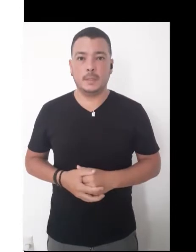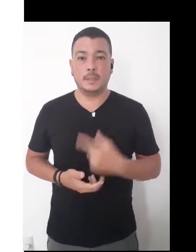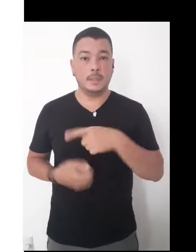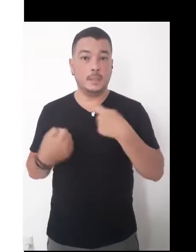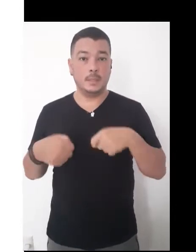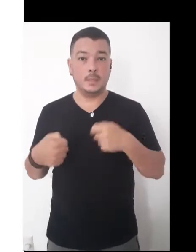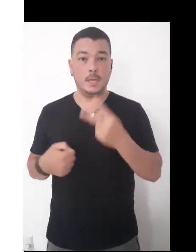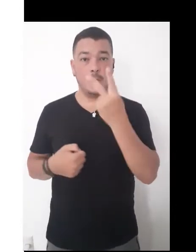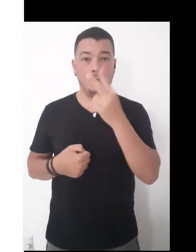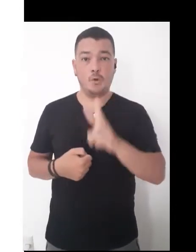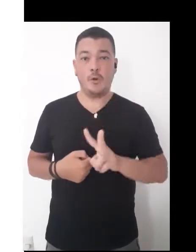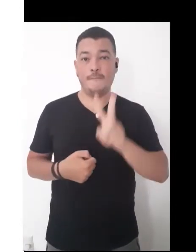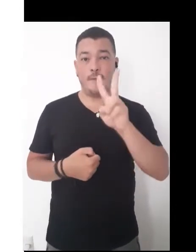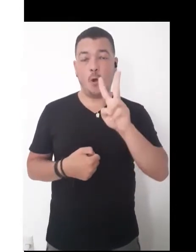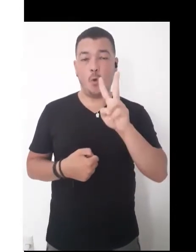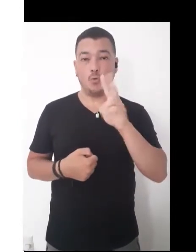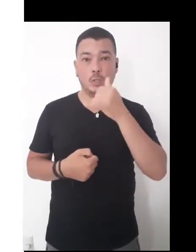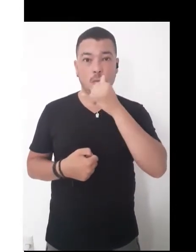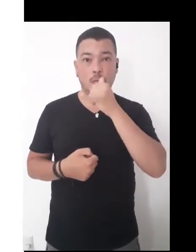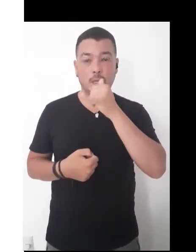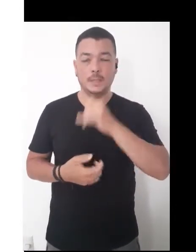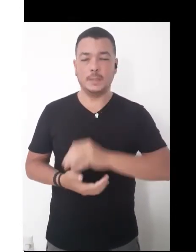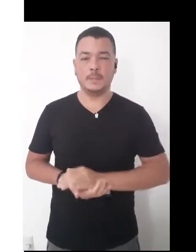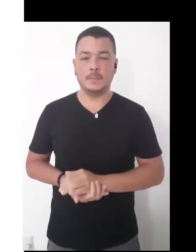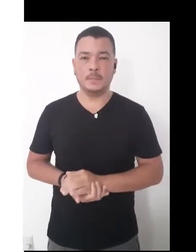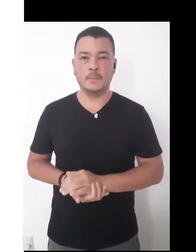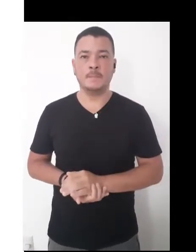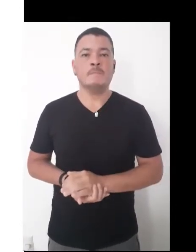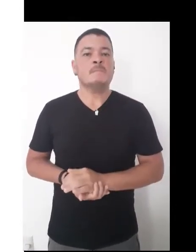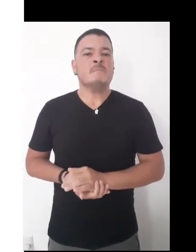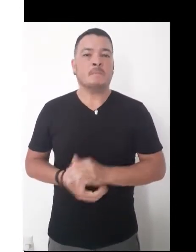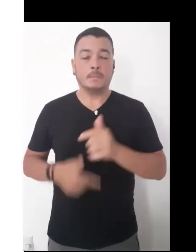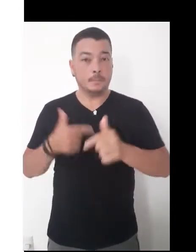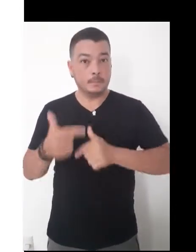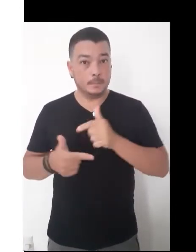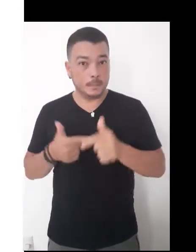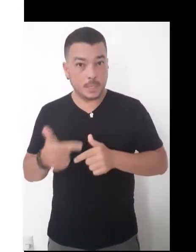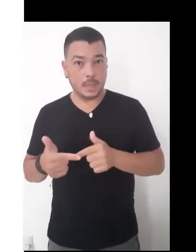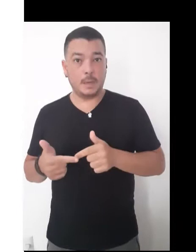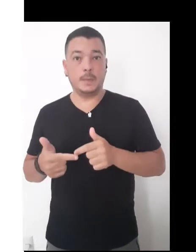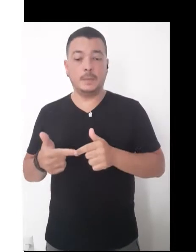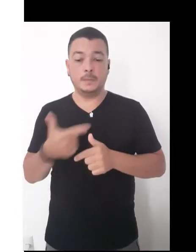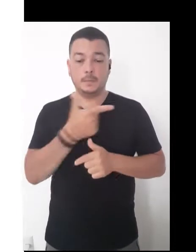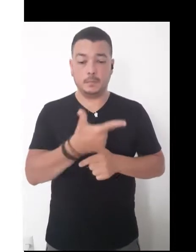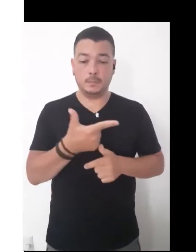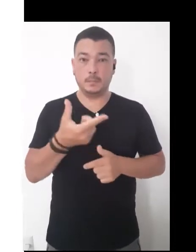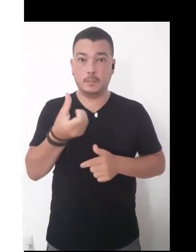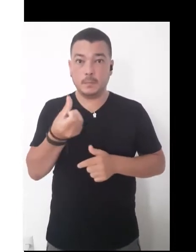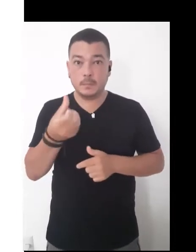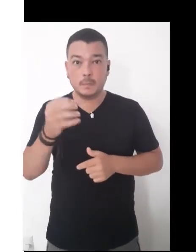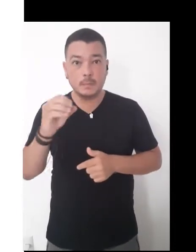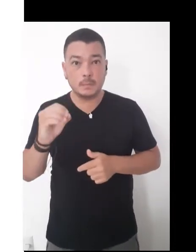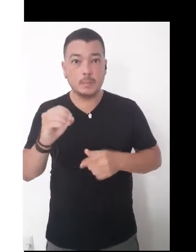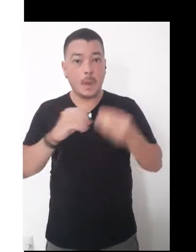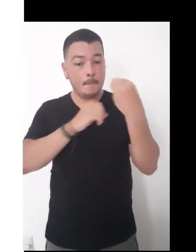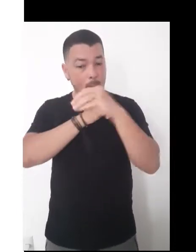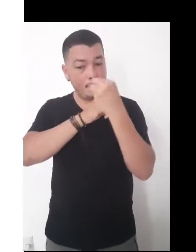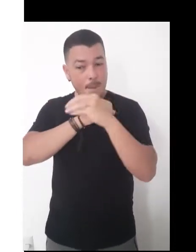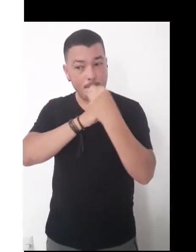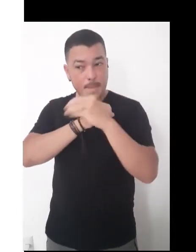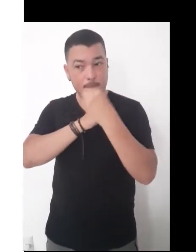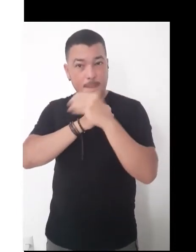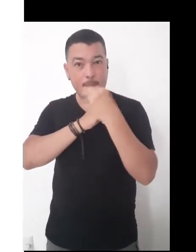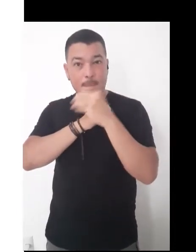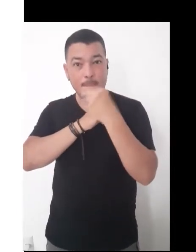volts de energia elétrica para funcionar. Trabalhava numa faixa de 266 milhões de transferências por segundo de dados,